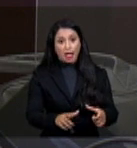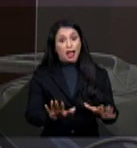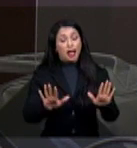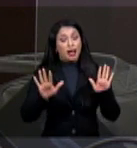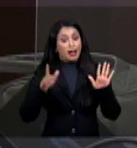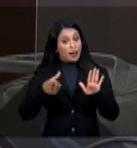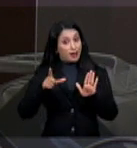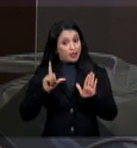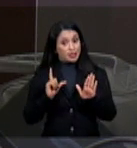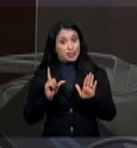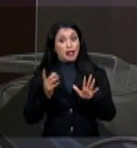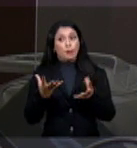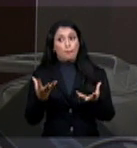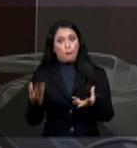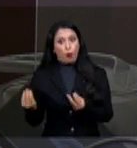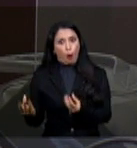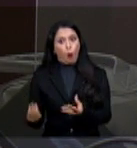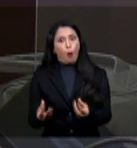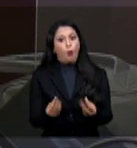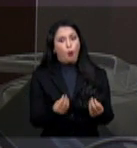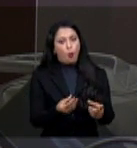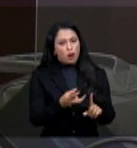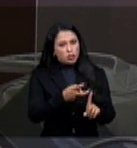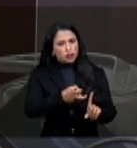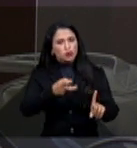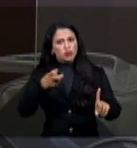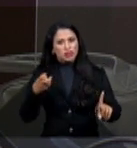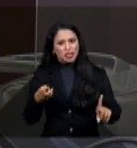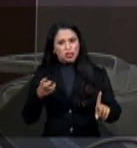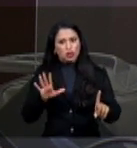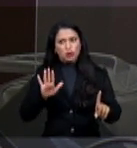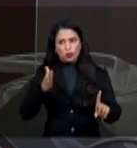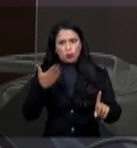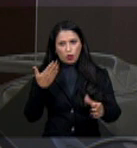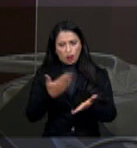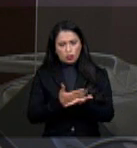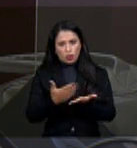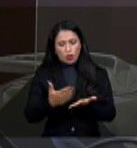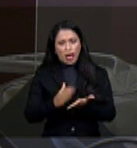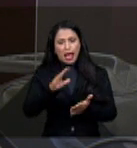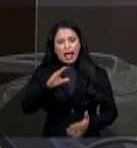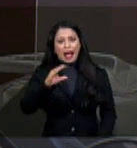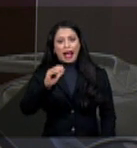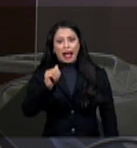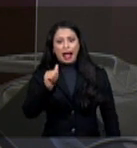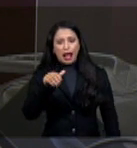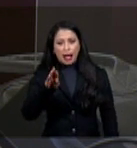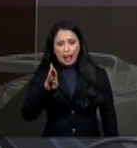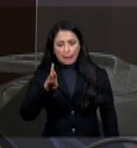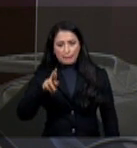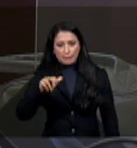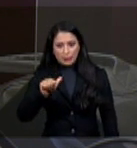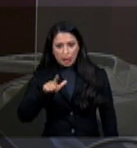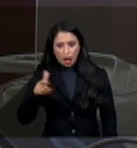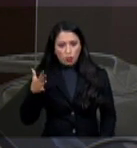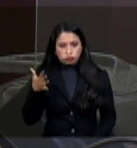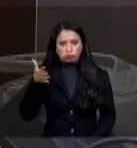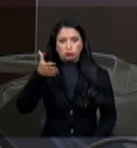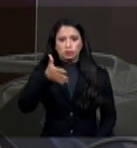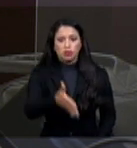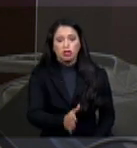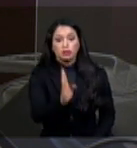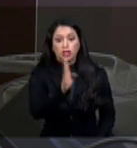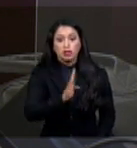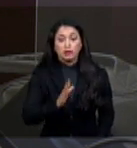indígena quando Cabral e suas esquadras invadiram o Brasil. No entanto, hoje a gente luta por